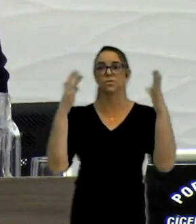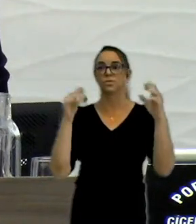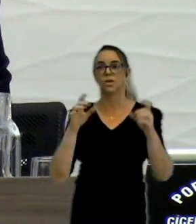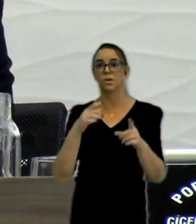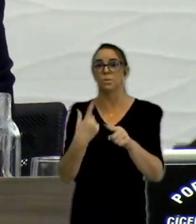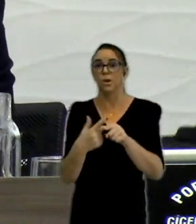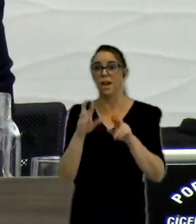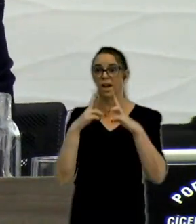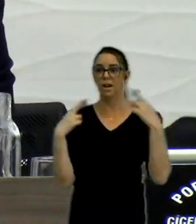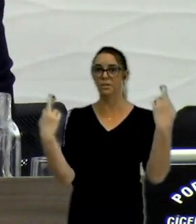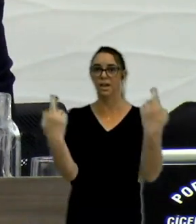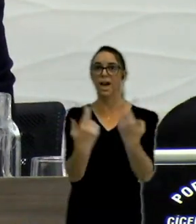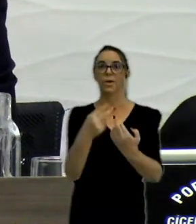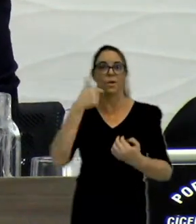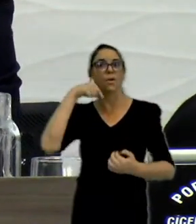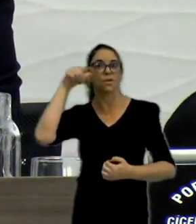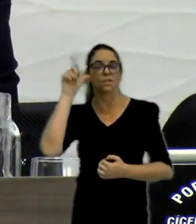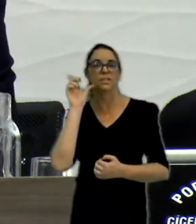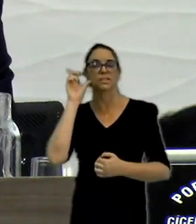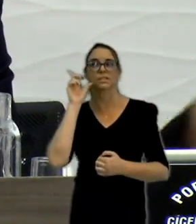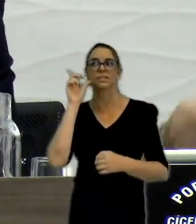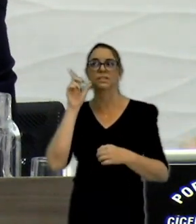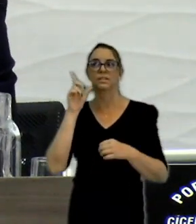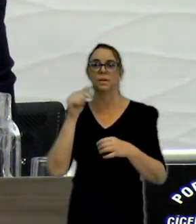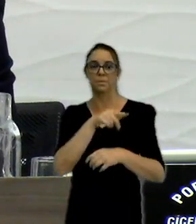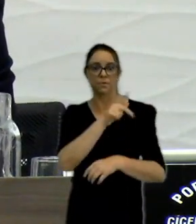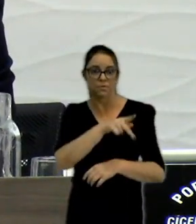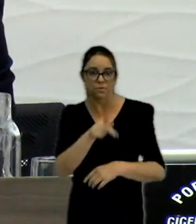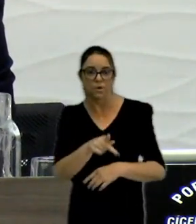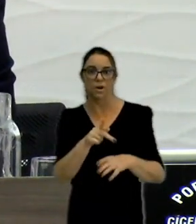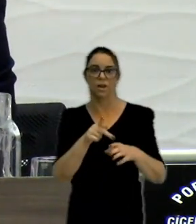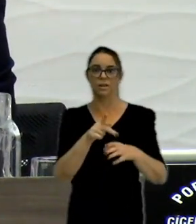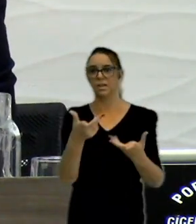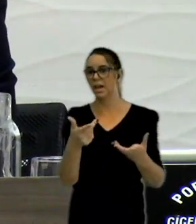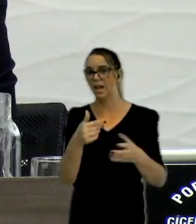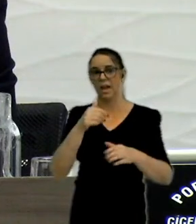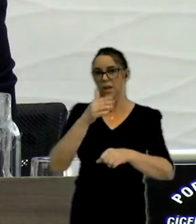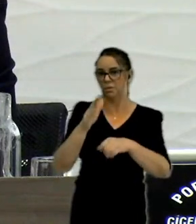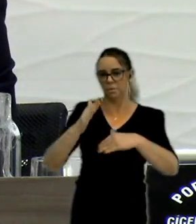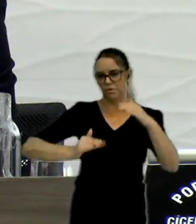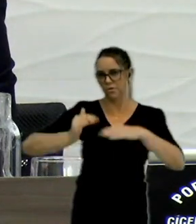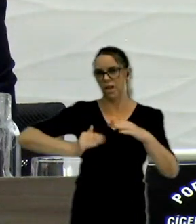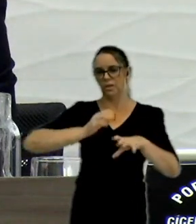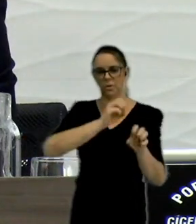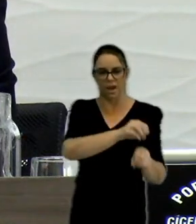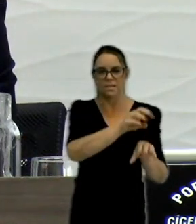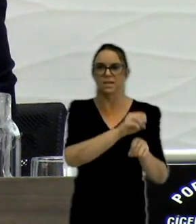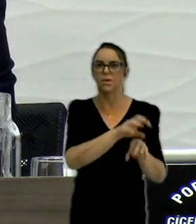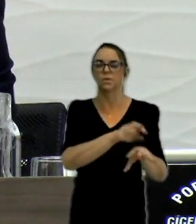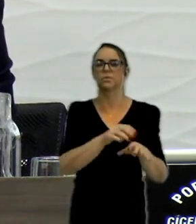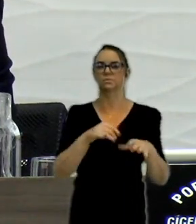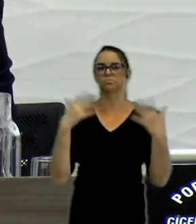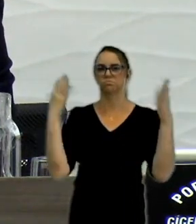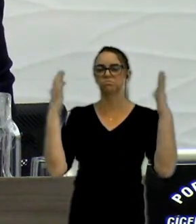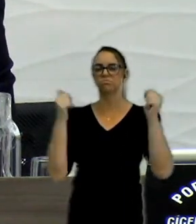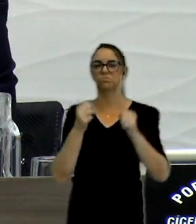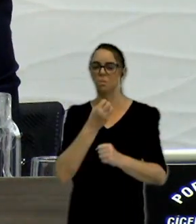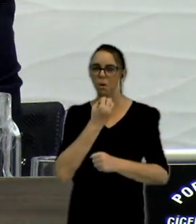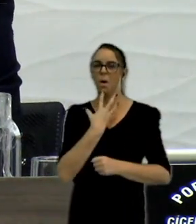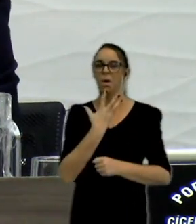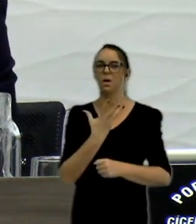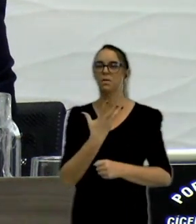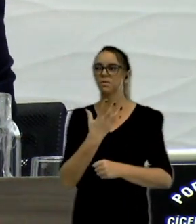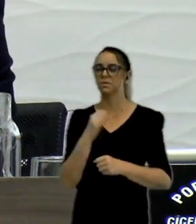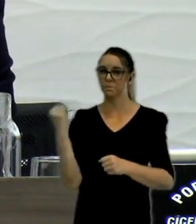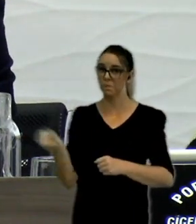de Educação ocorrido no dia de ontem aqui na quadra com o João Rodrigues, onde foi um momento muito importante, onde